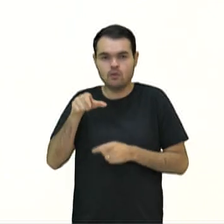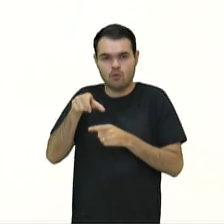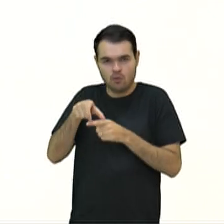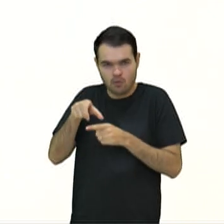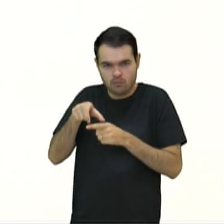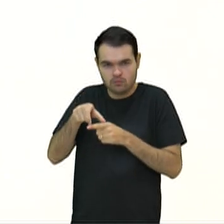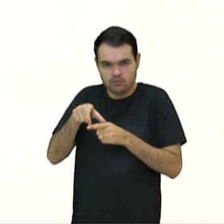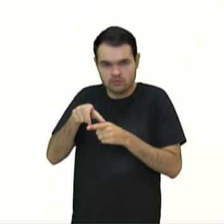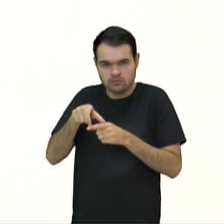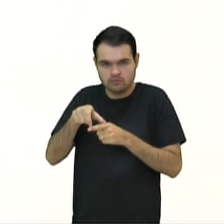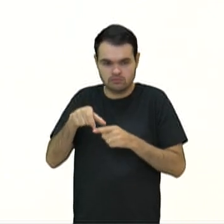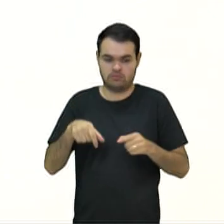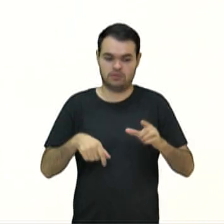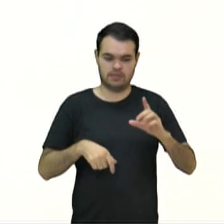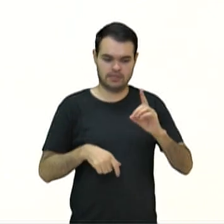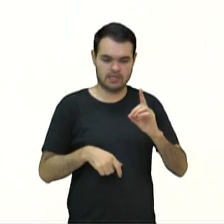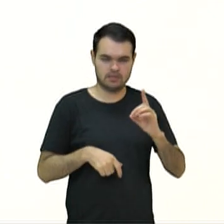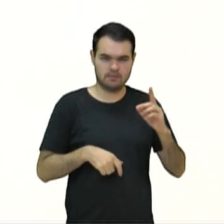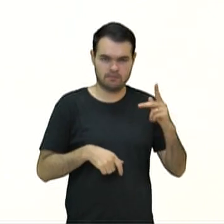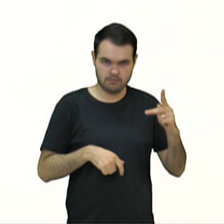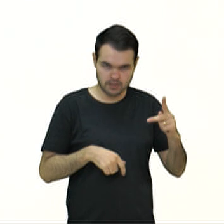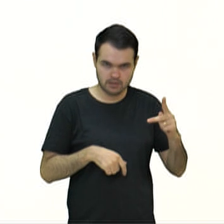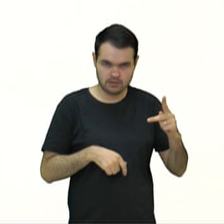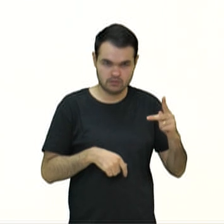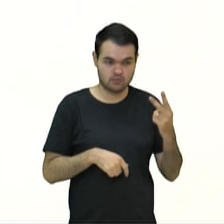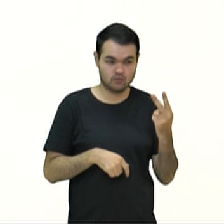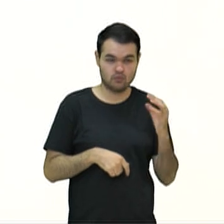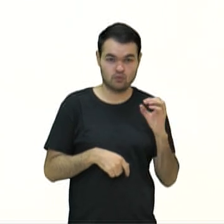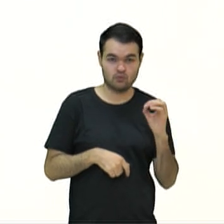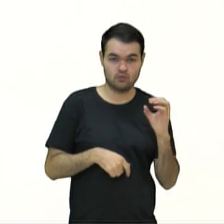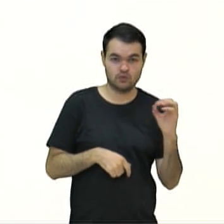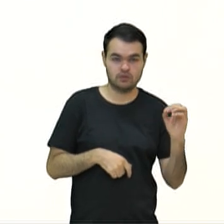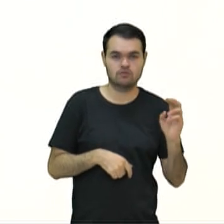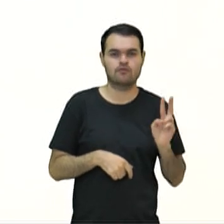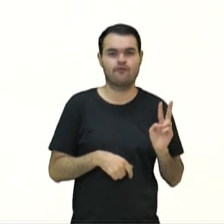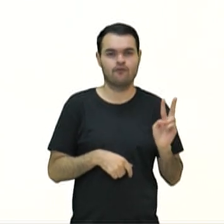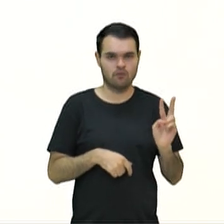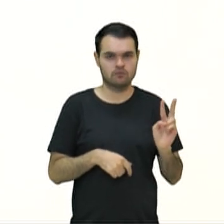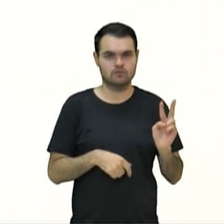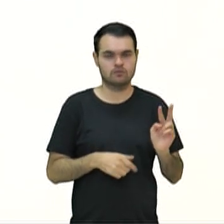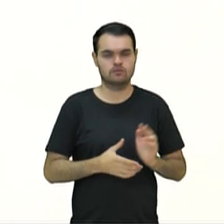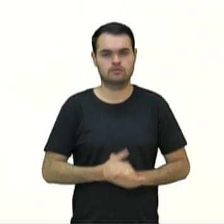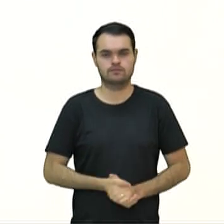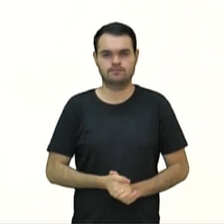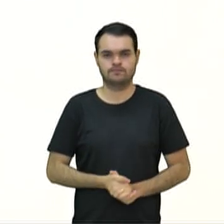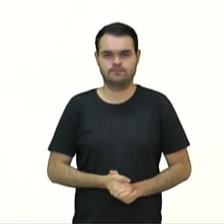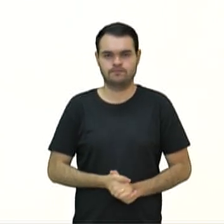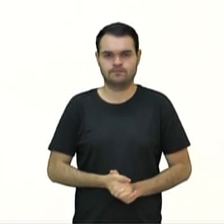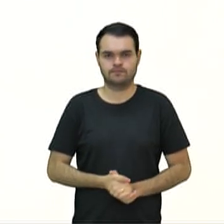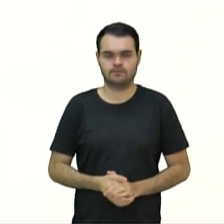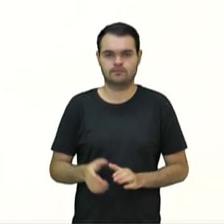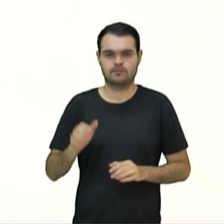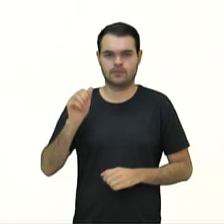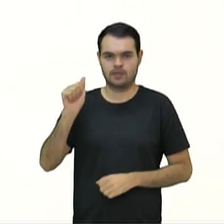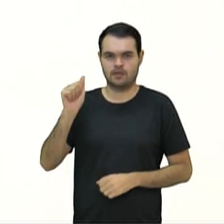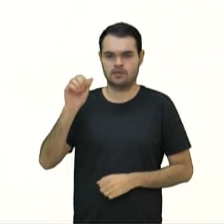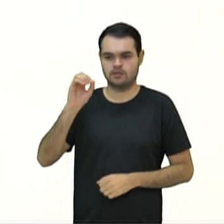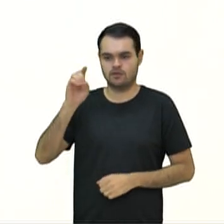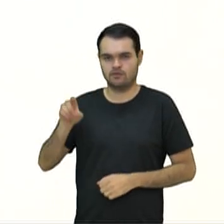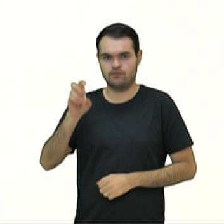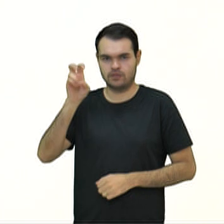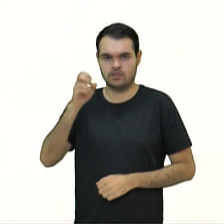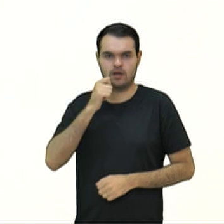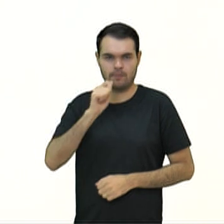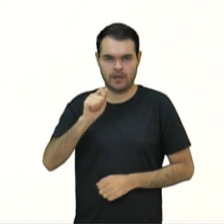submetido a uma DDP de 200 volts. Então, diz aqui a alternativa A, 0,5 ampere,